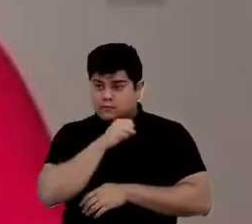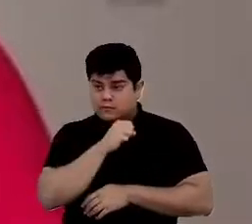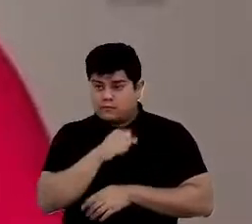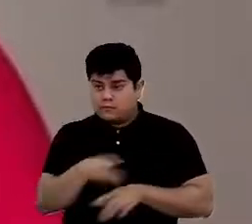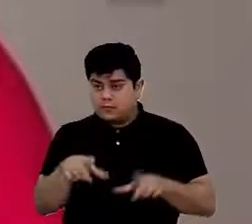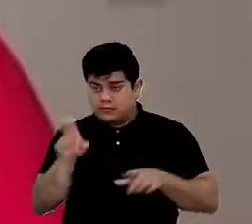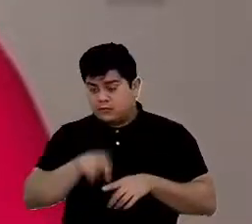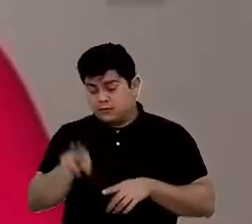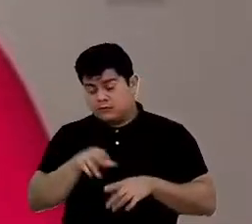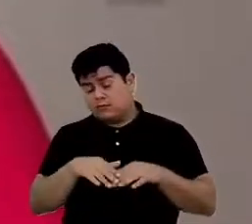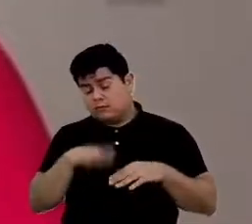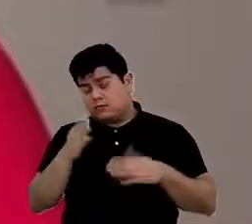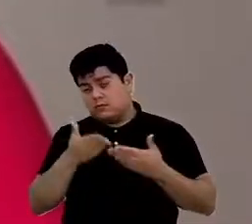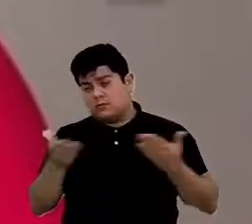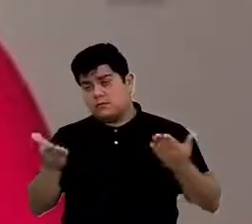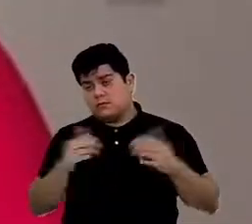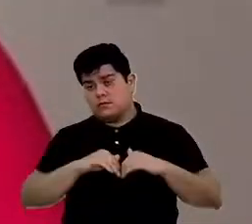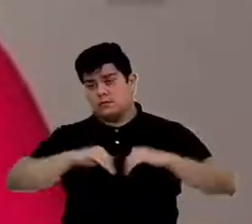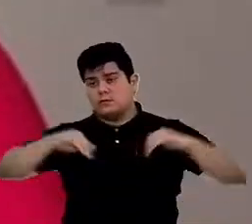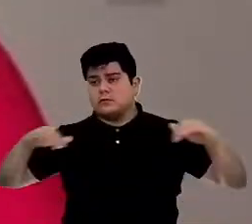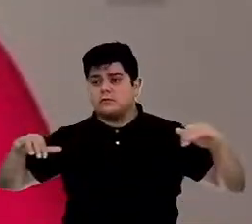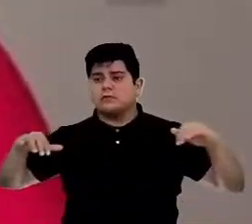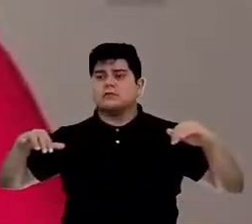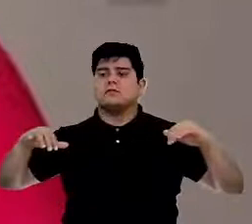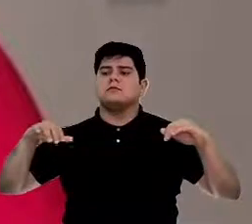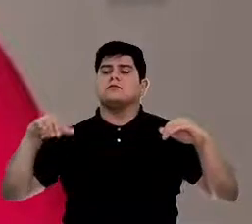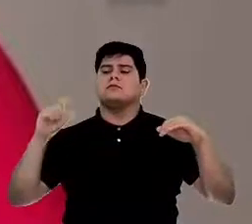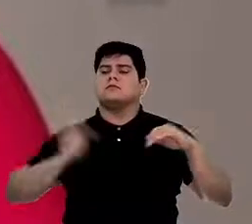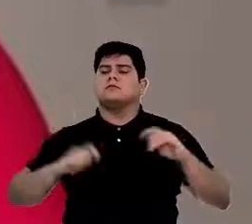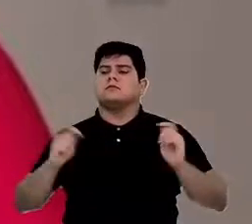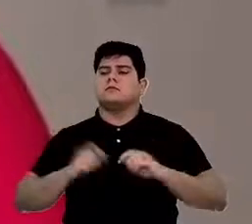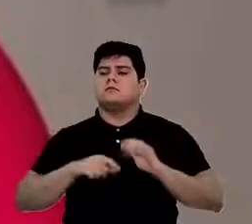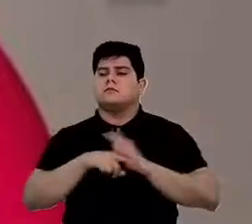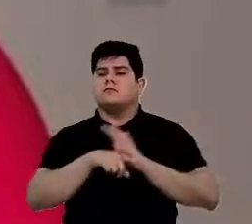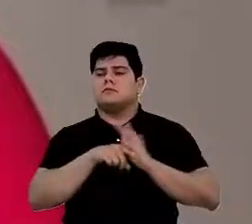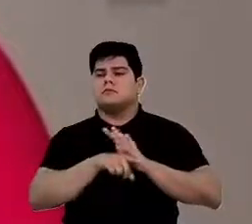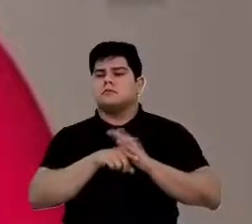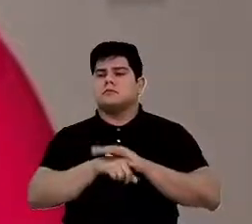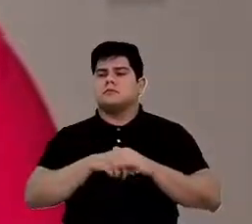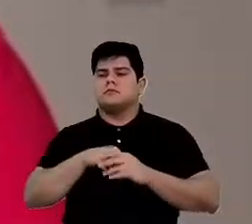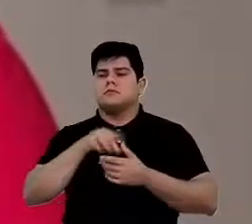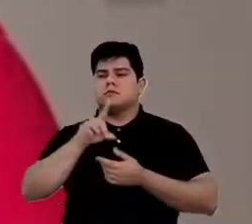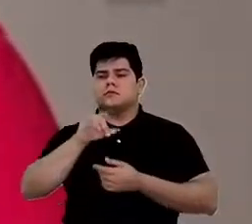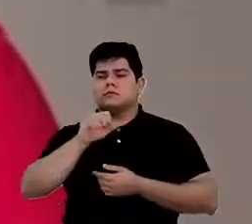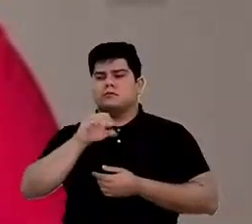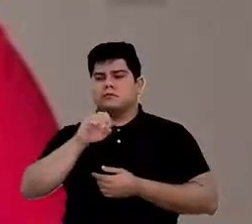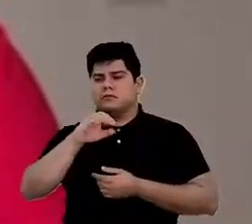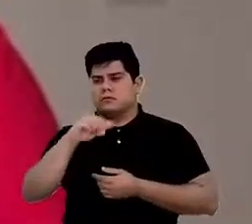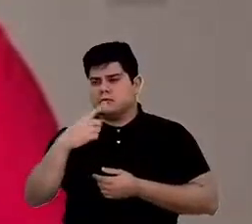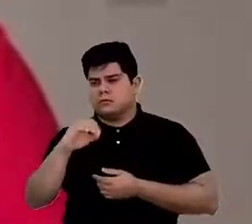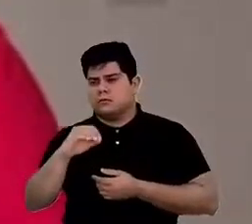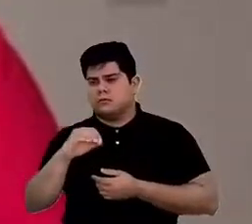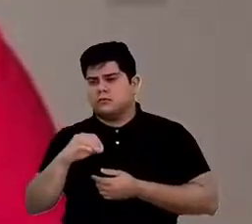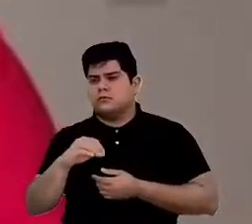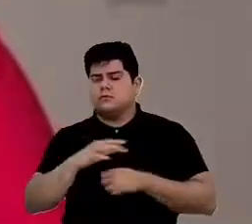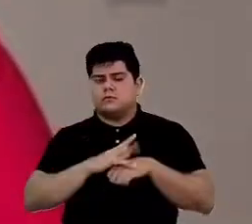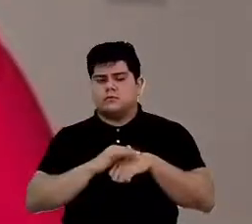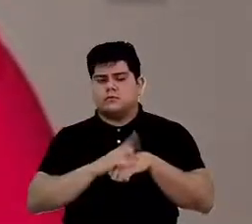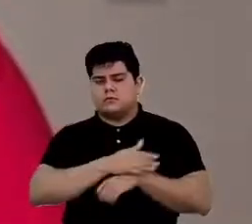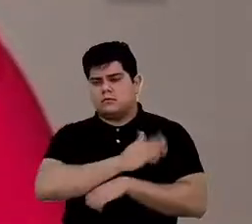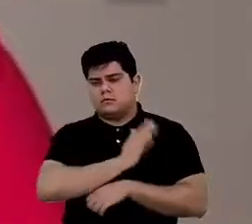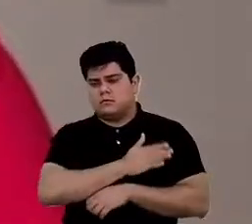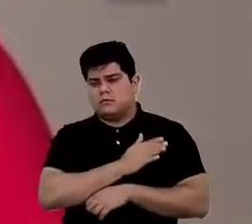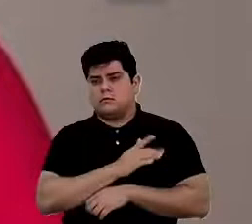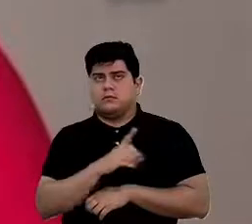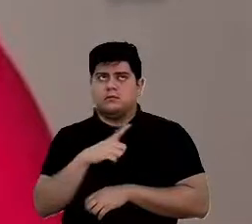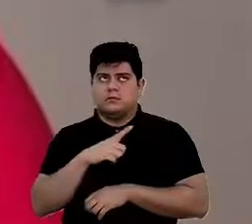sendo utilizada separadamente para pesquisa de TEP, dissecção e doença coronária. Como a gente